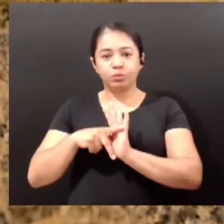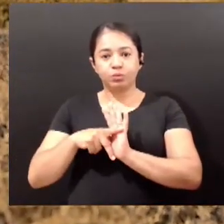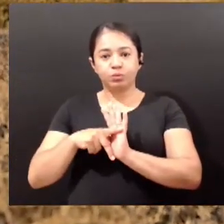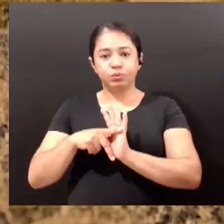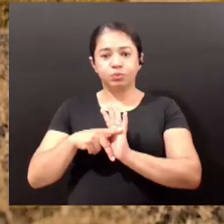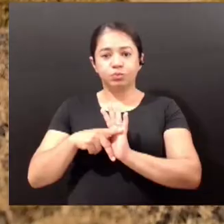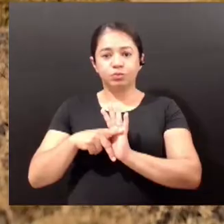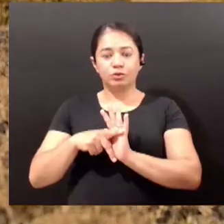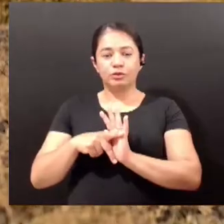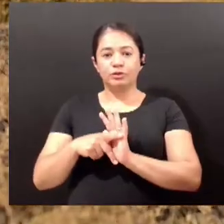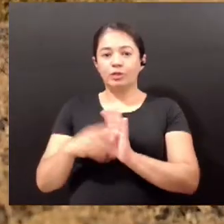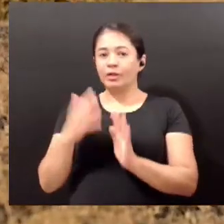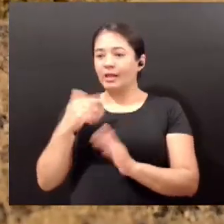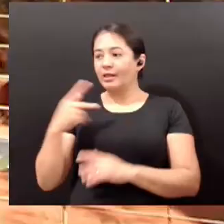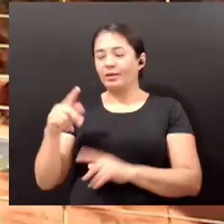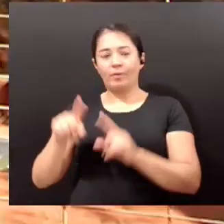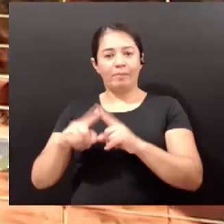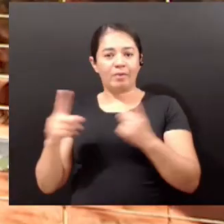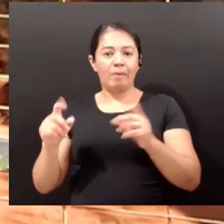dela, mas pode acontecer.